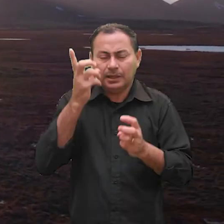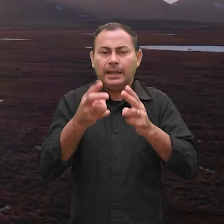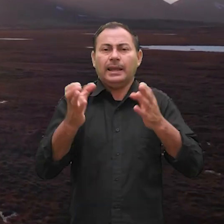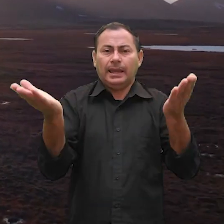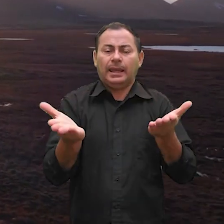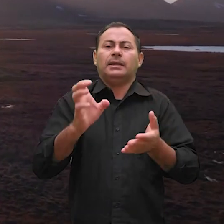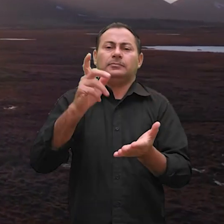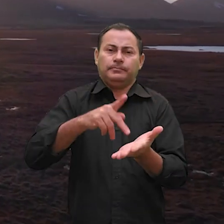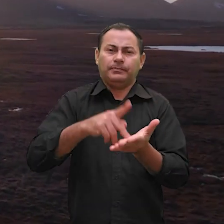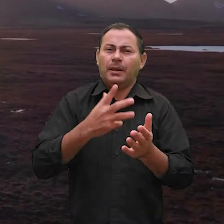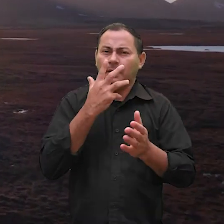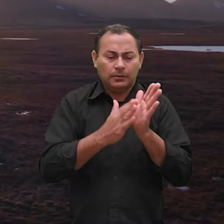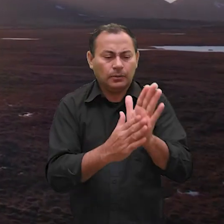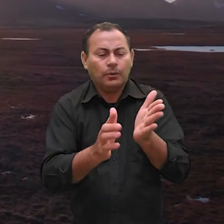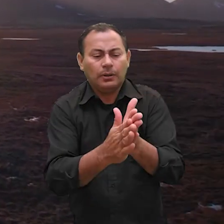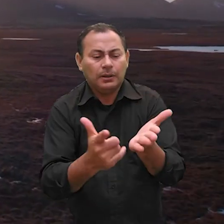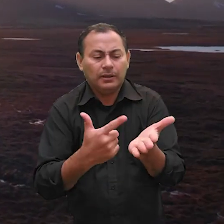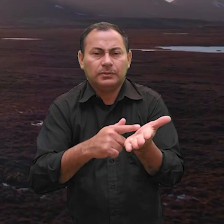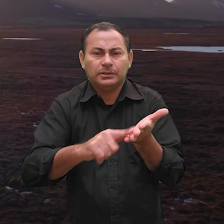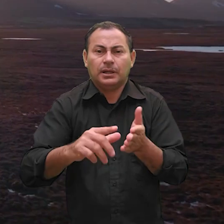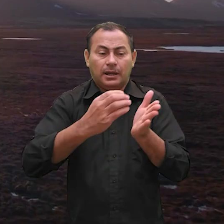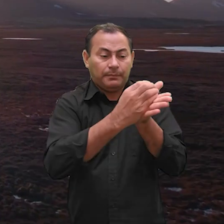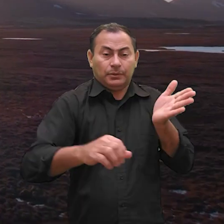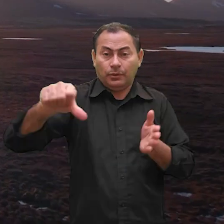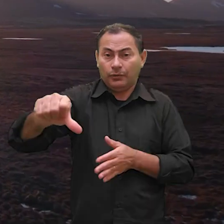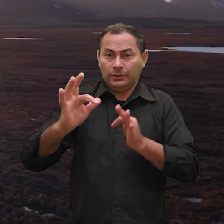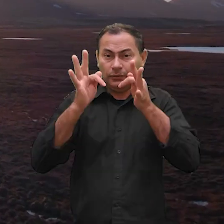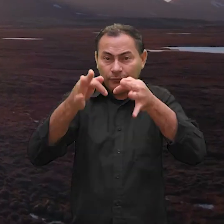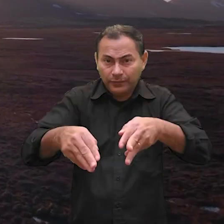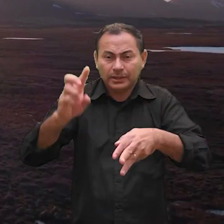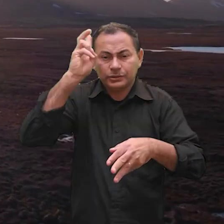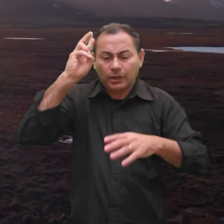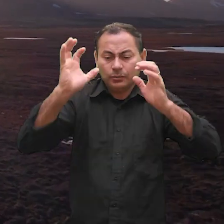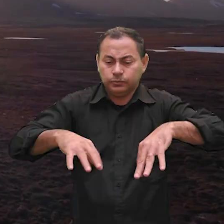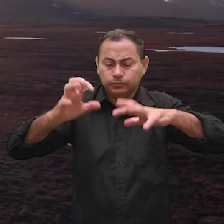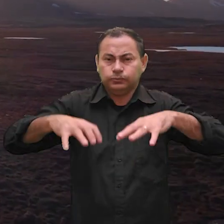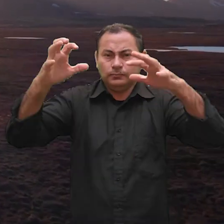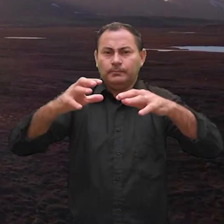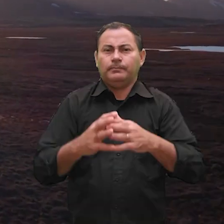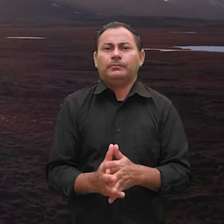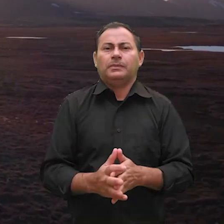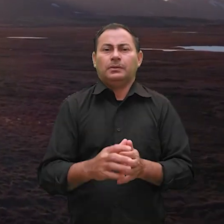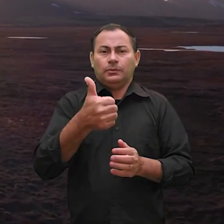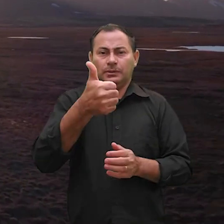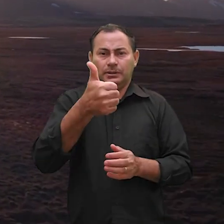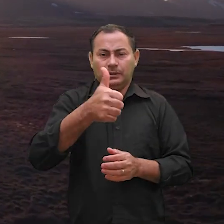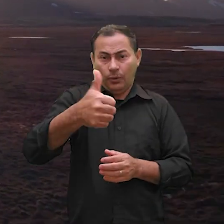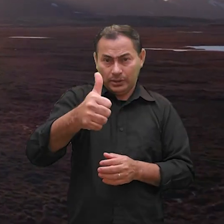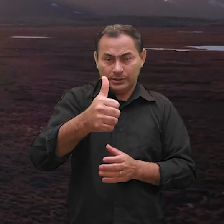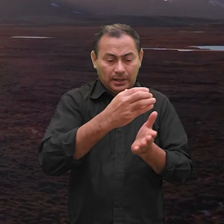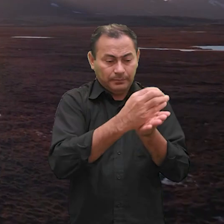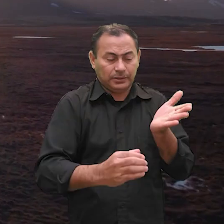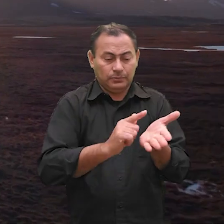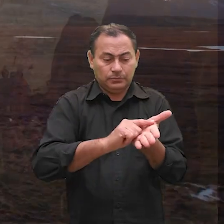entender a aliança como ela é. Isso aparece no livro de Gênesis capítulo 9, no fim da história do dilúvio. No